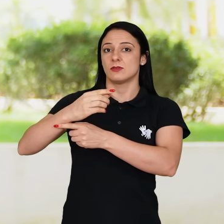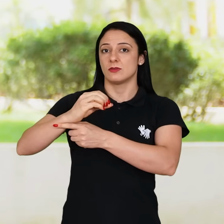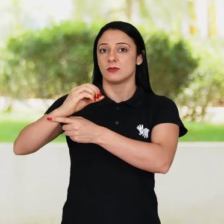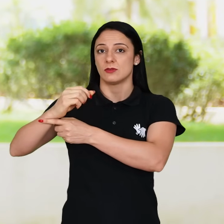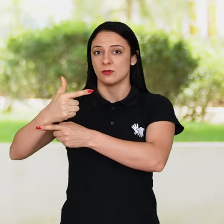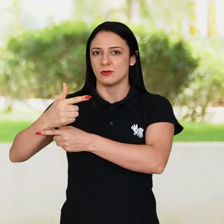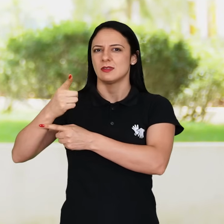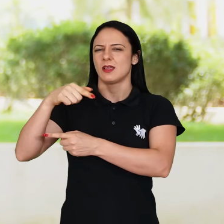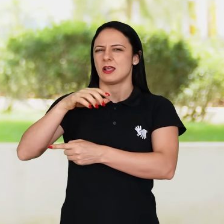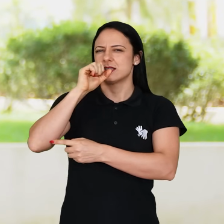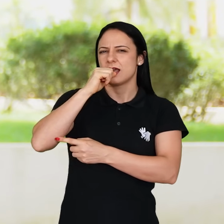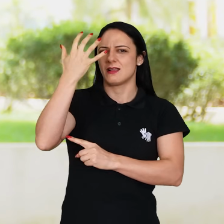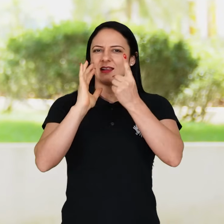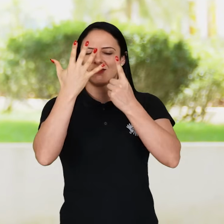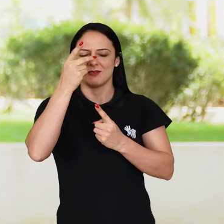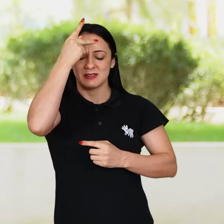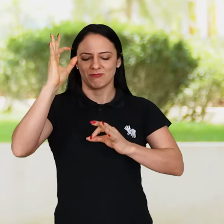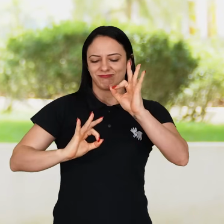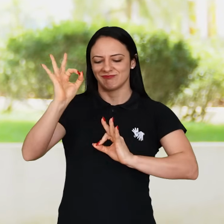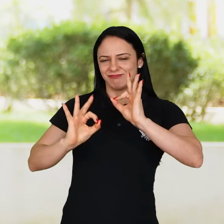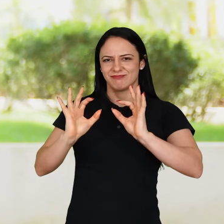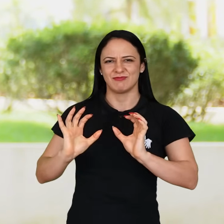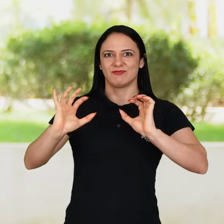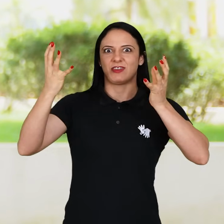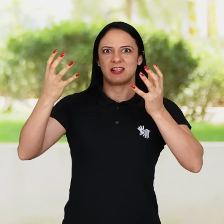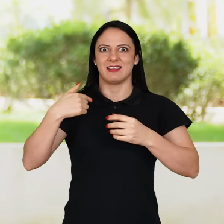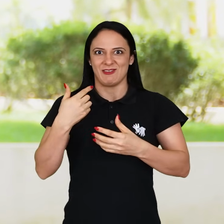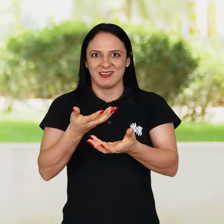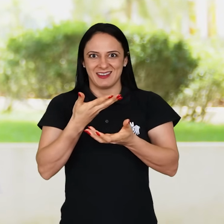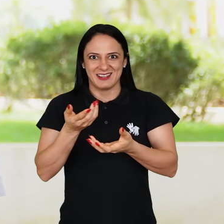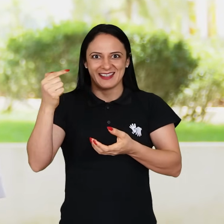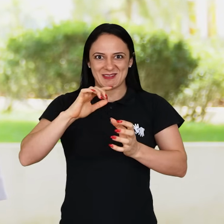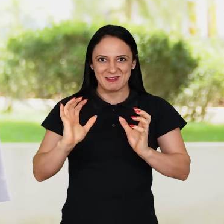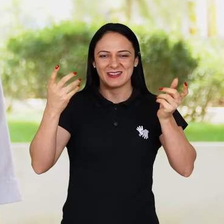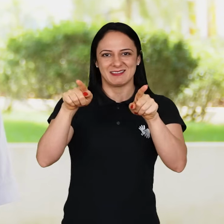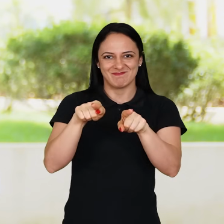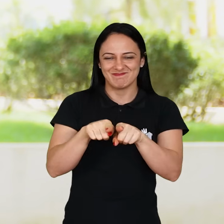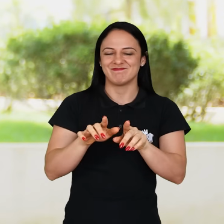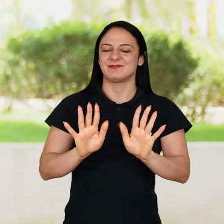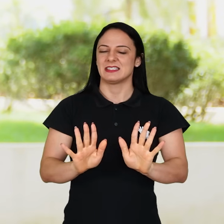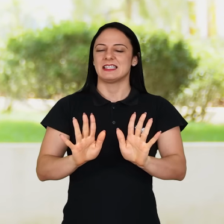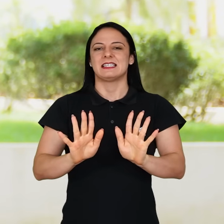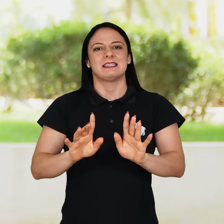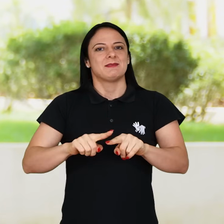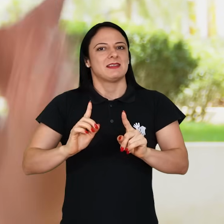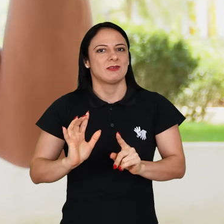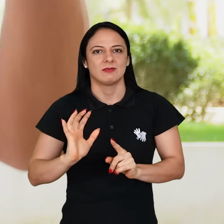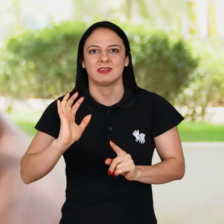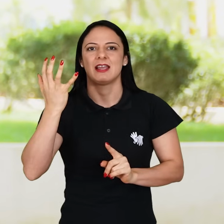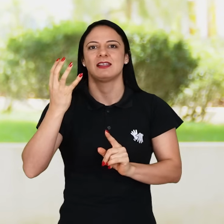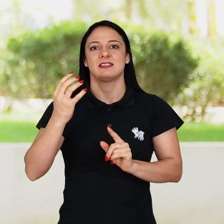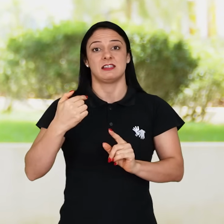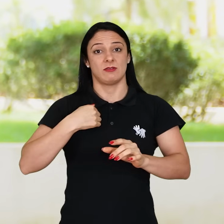2002, o carnaval, sábado de carnaval, todo mundo preparando para folia, festa, e eu queria vir para cá. E acontece